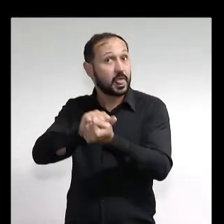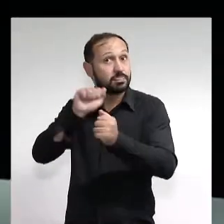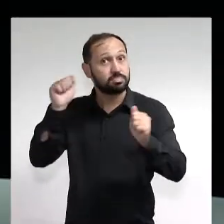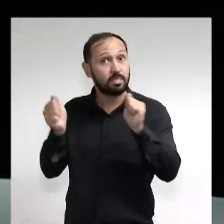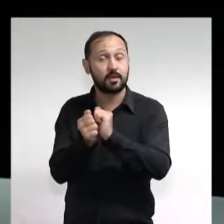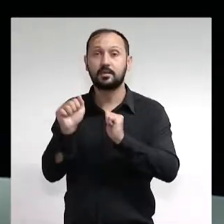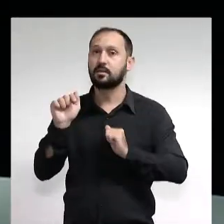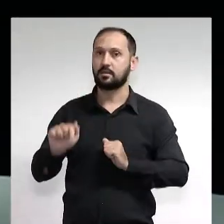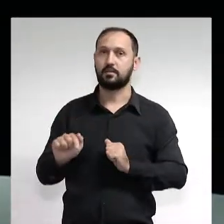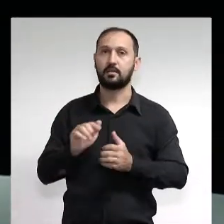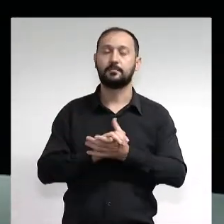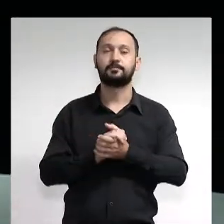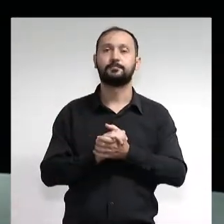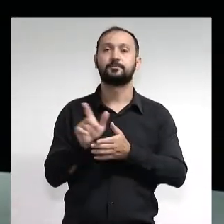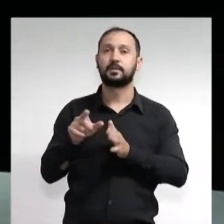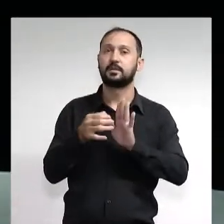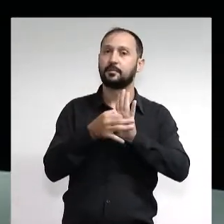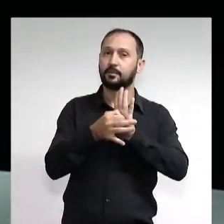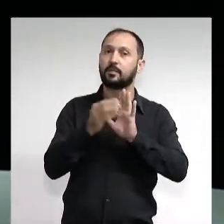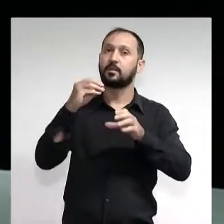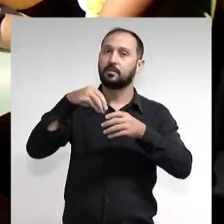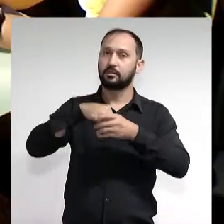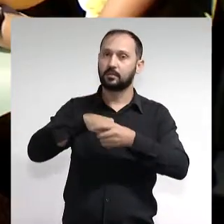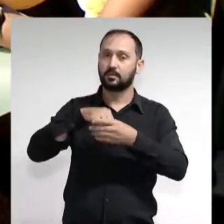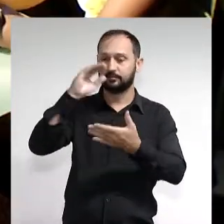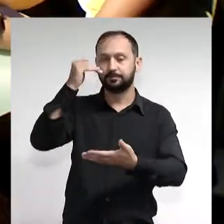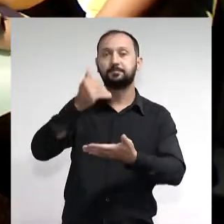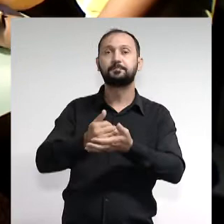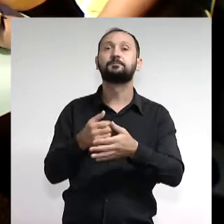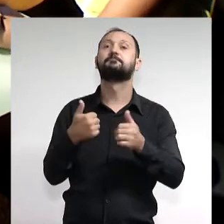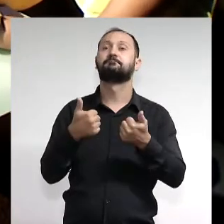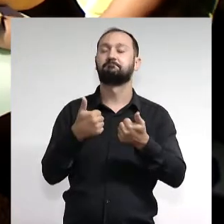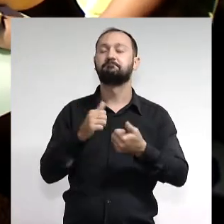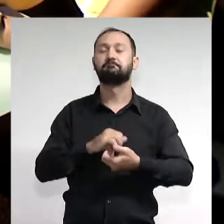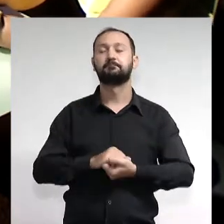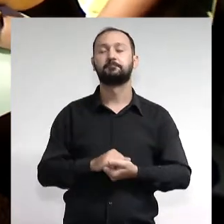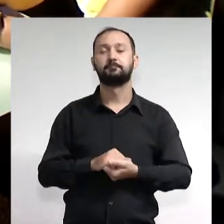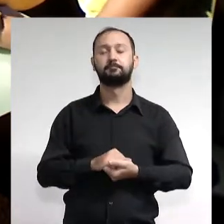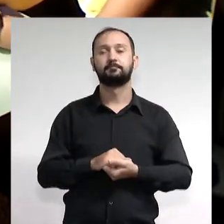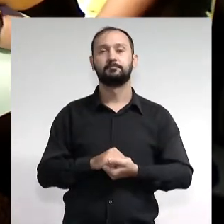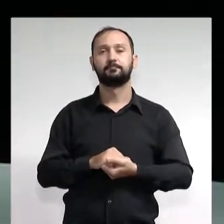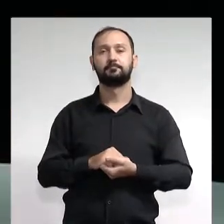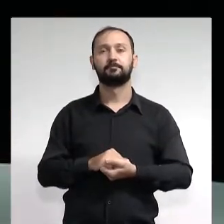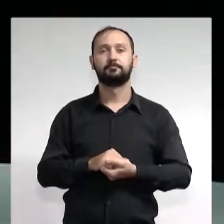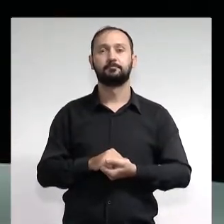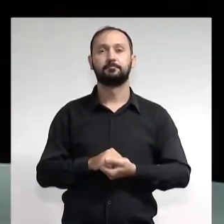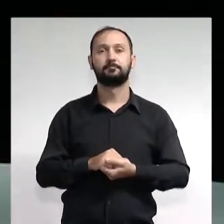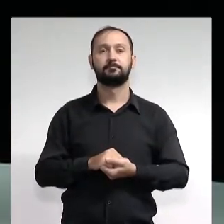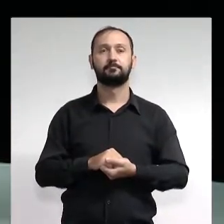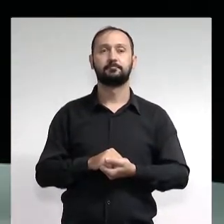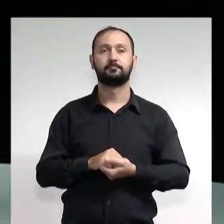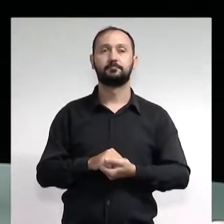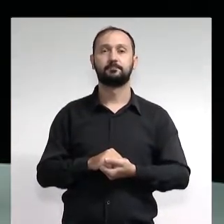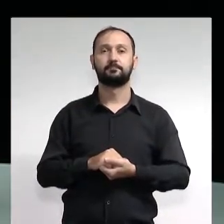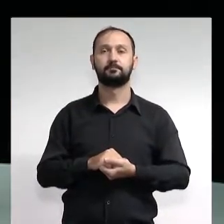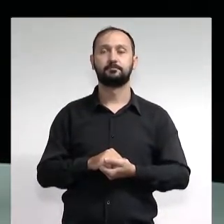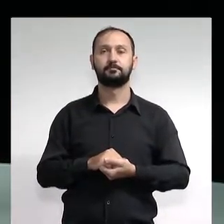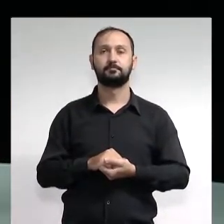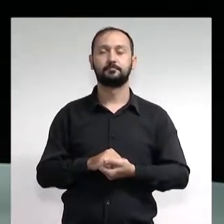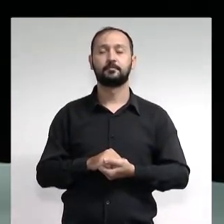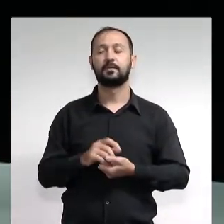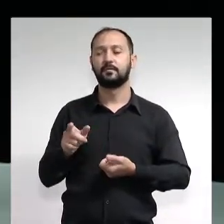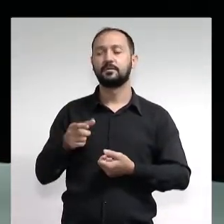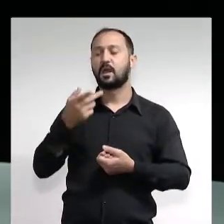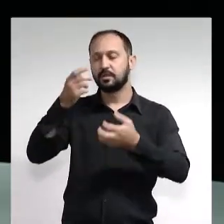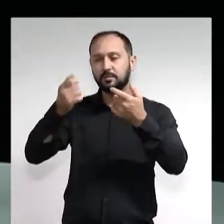ele. Essa proposta dentro da dissertação. Está dentro da dissertação. Bom, mas falando dessa questão, a